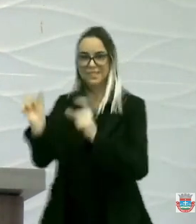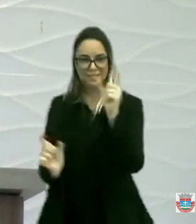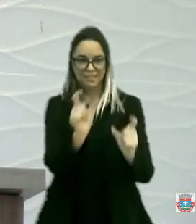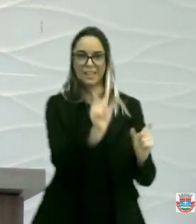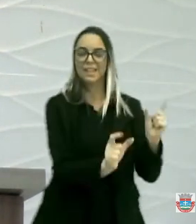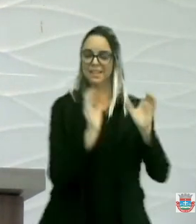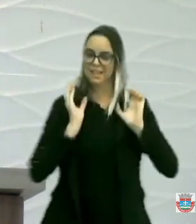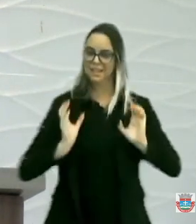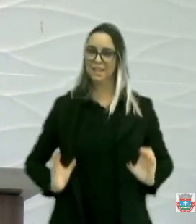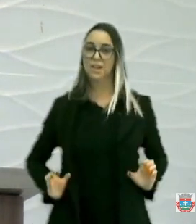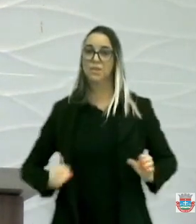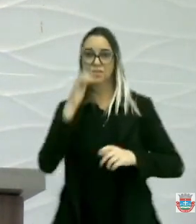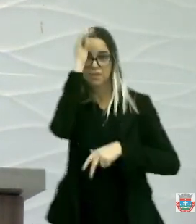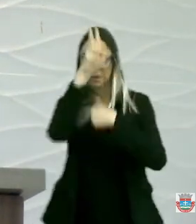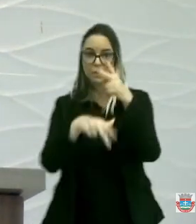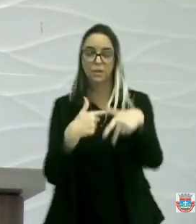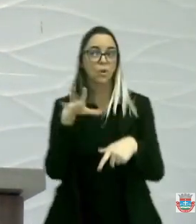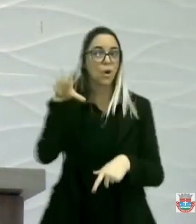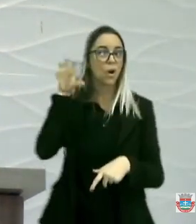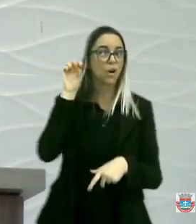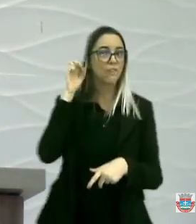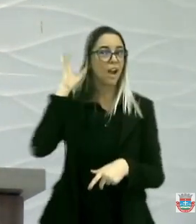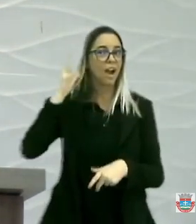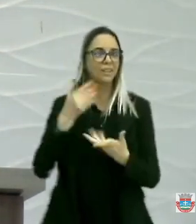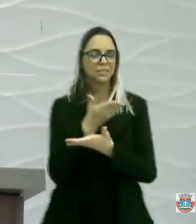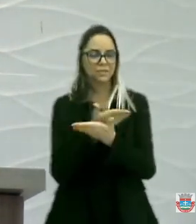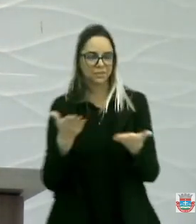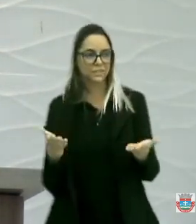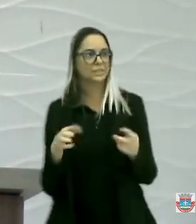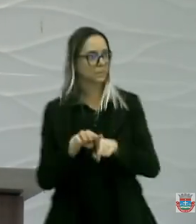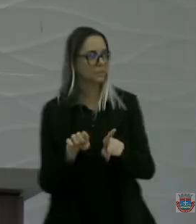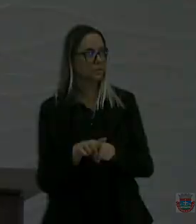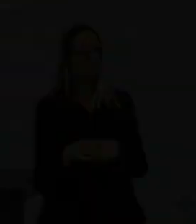que está aqui ouvindo a reunião da Câmara. Até a próxima reunião, se Deus assim nos permitir.